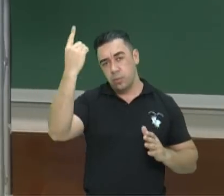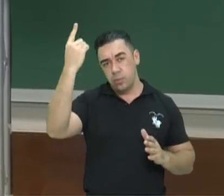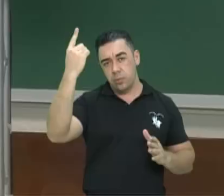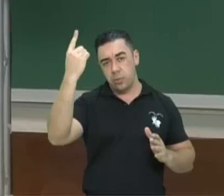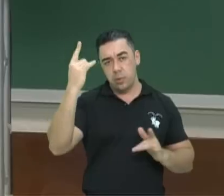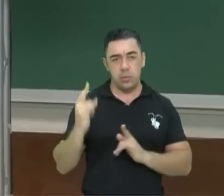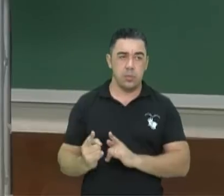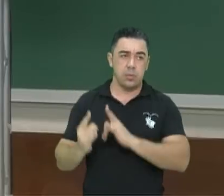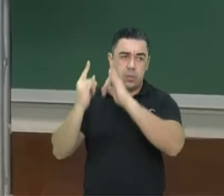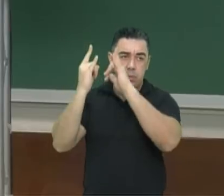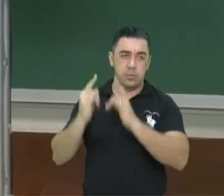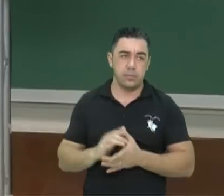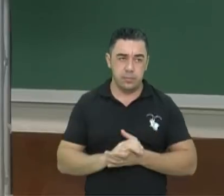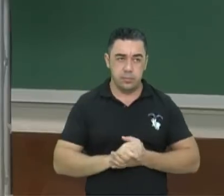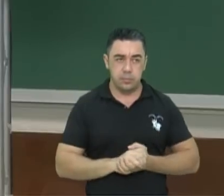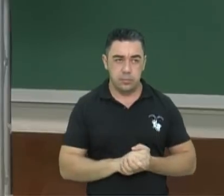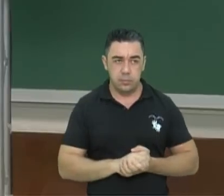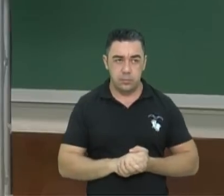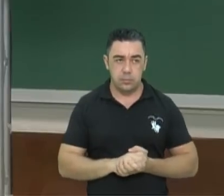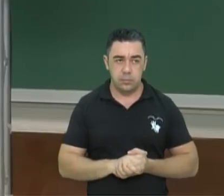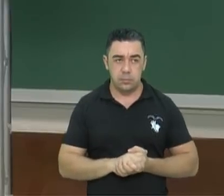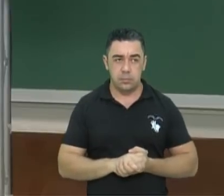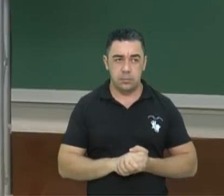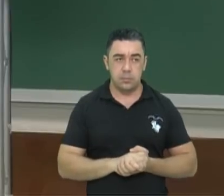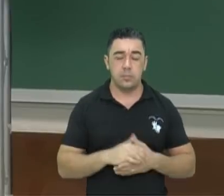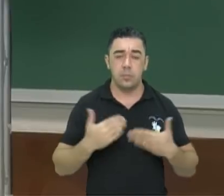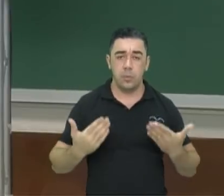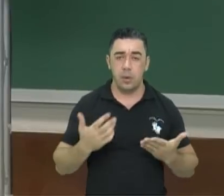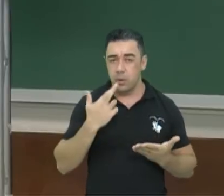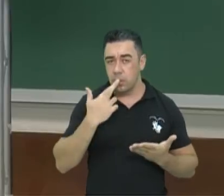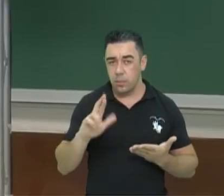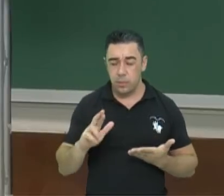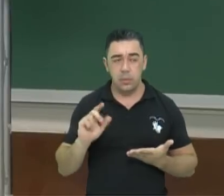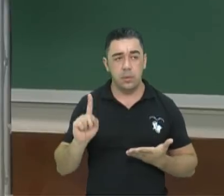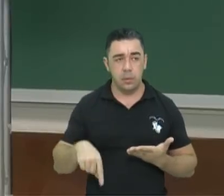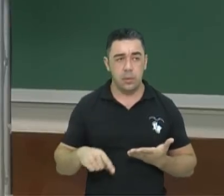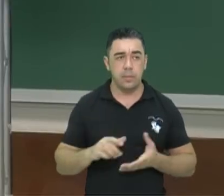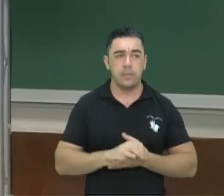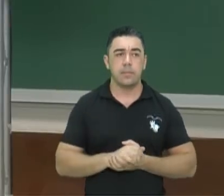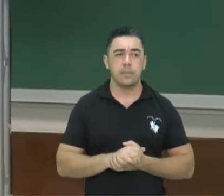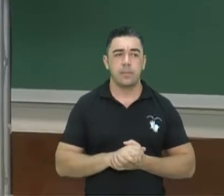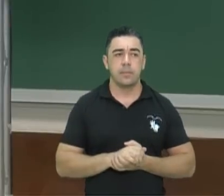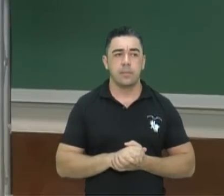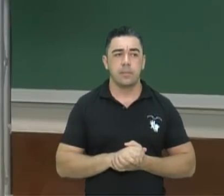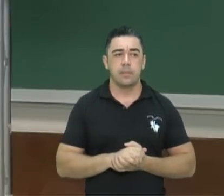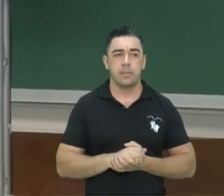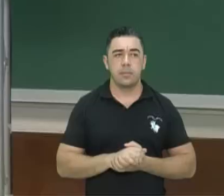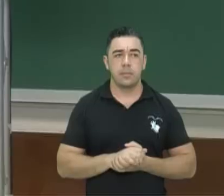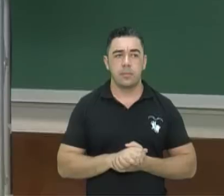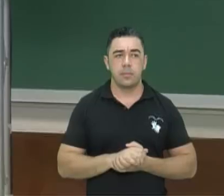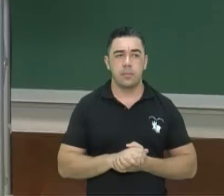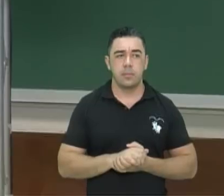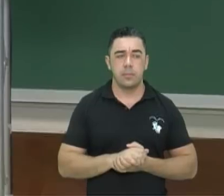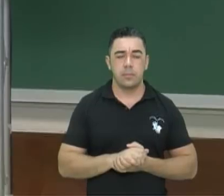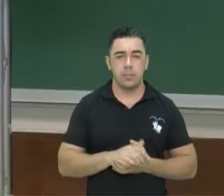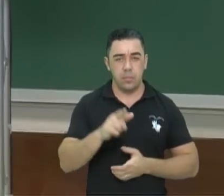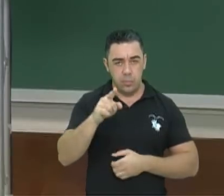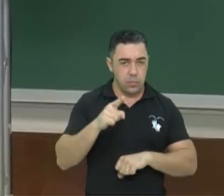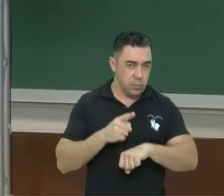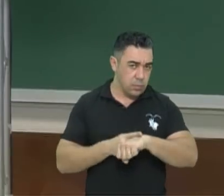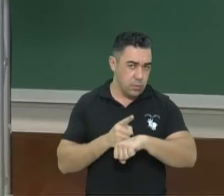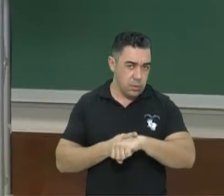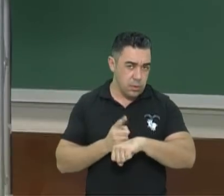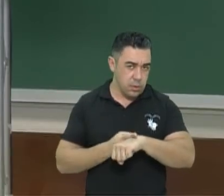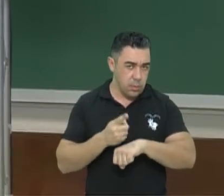aqui do segmento ED, ou qual é a altura da torre. Então, veja lá. Vou te dar